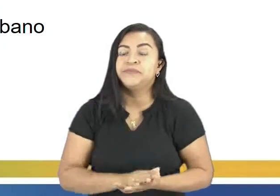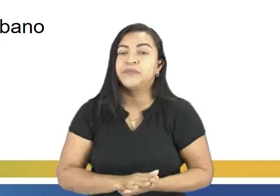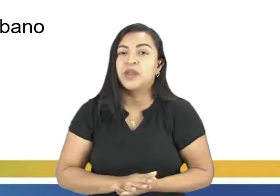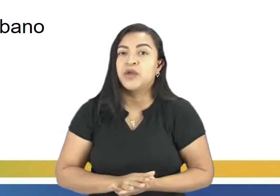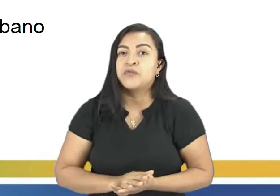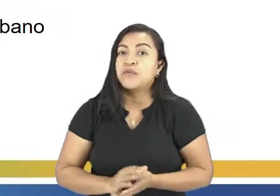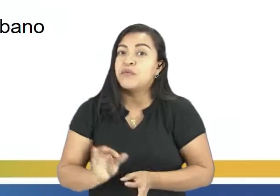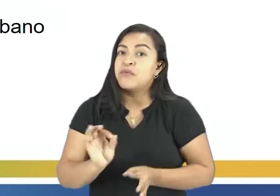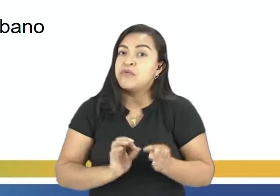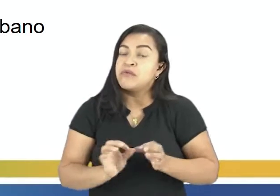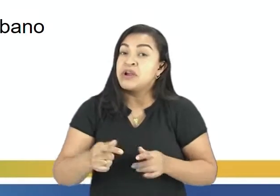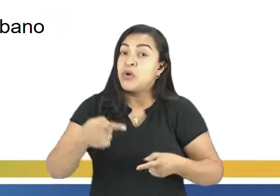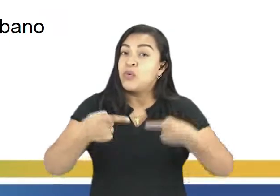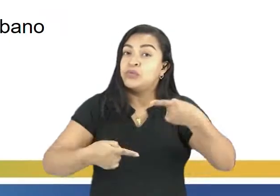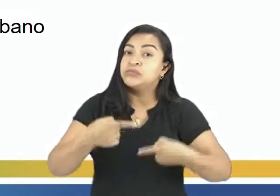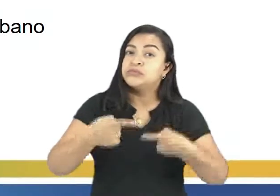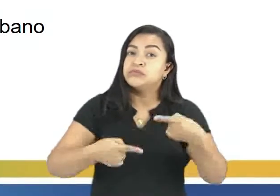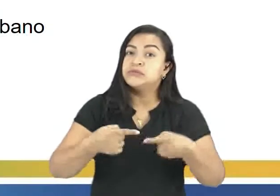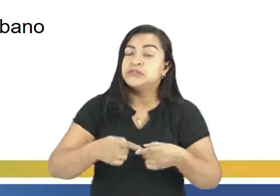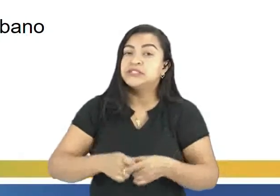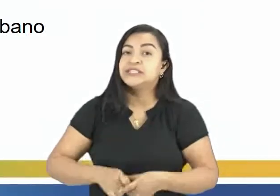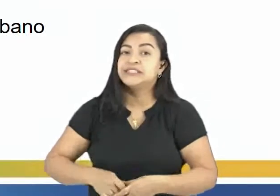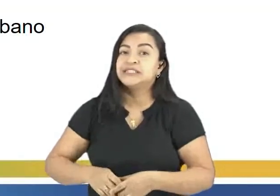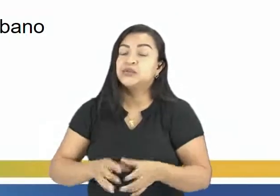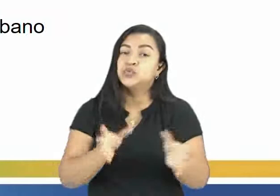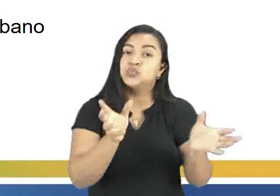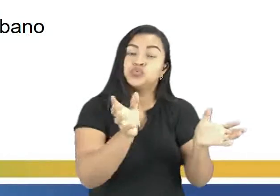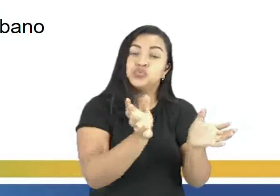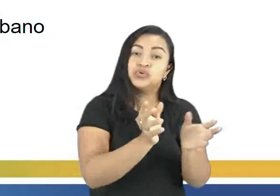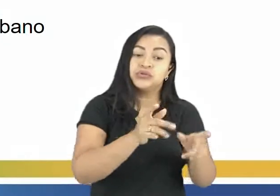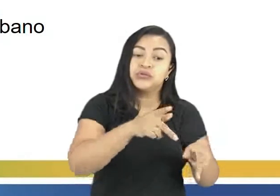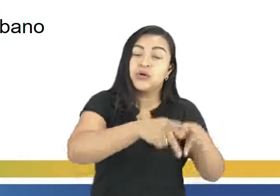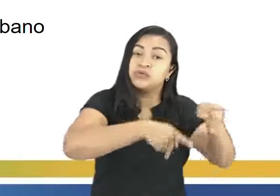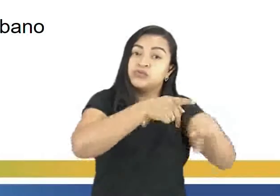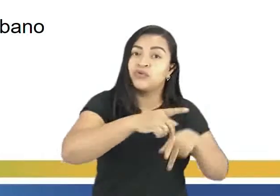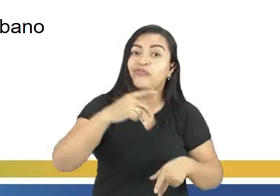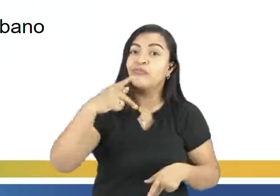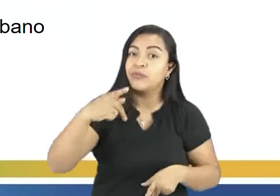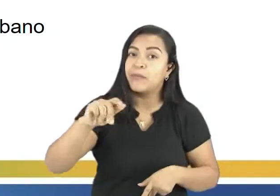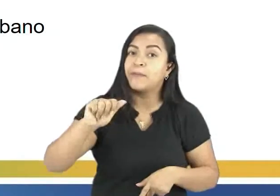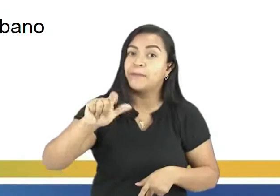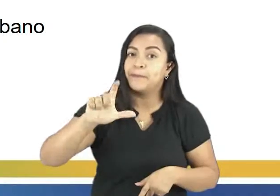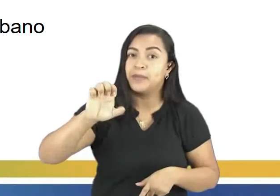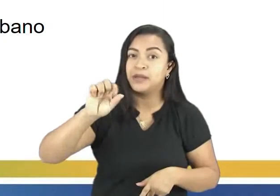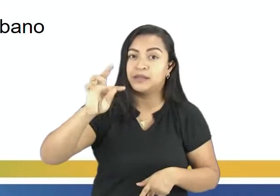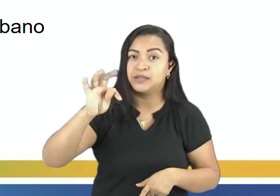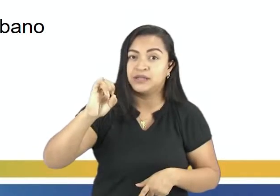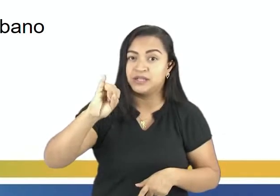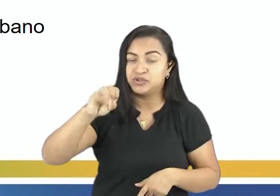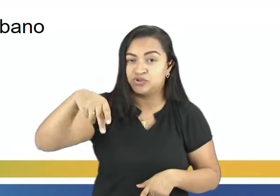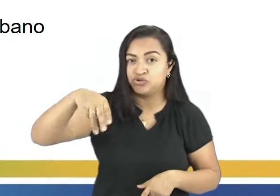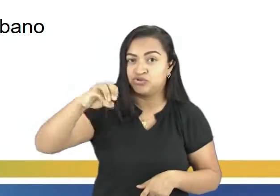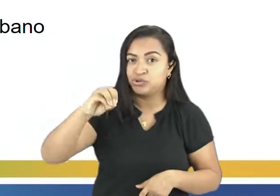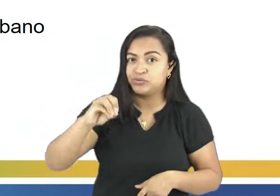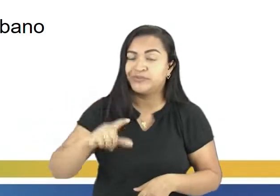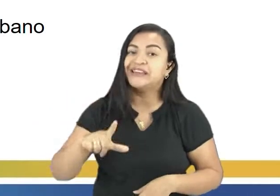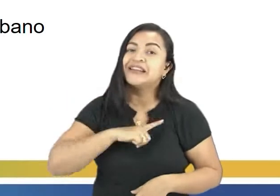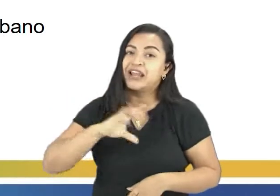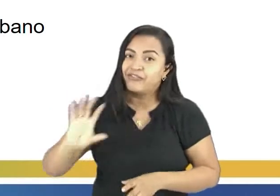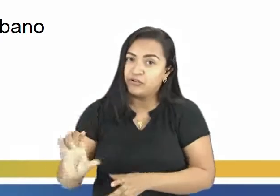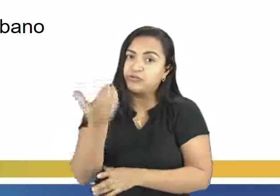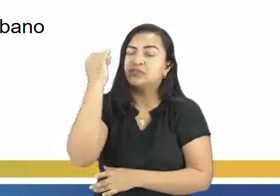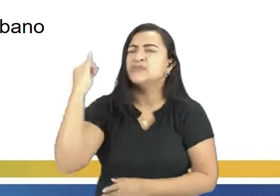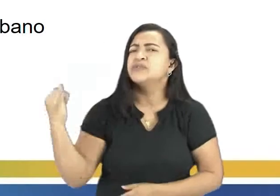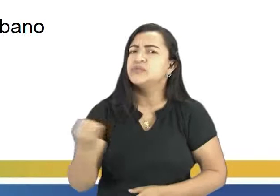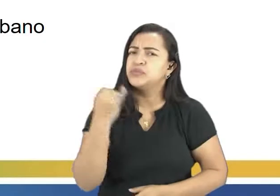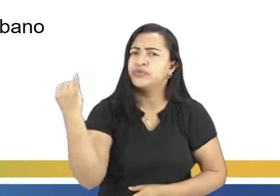a partir dos palestinos. E aí nesse material nós temos uma sequência de acontecimentos importantes, que você aí pode